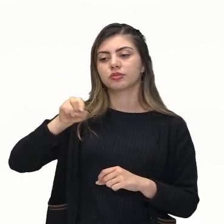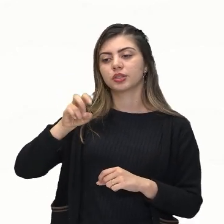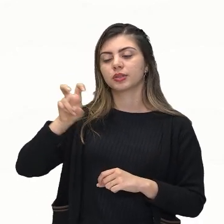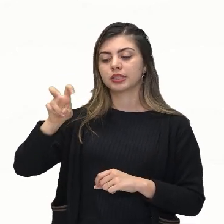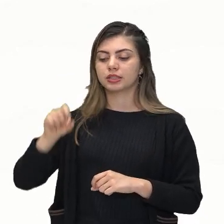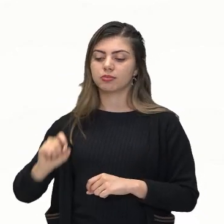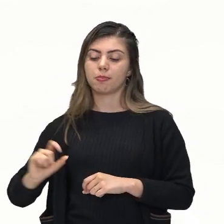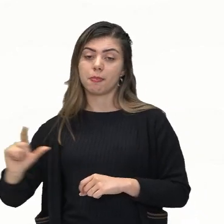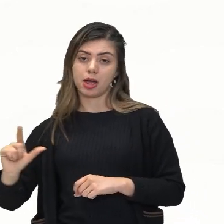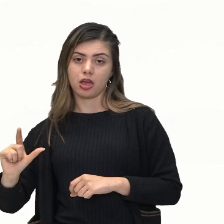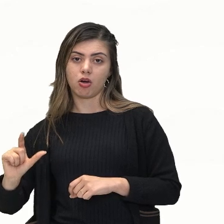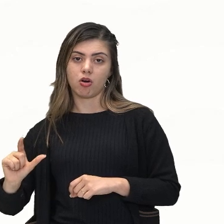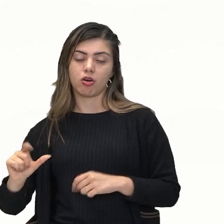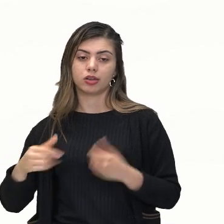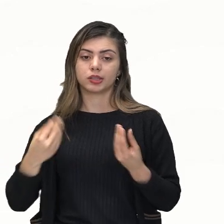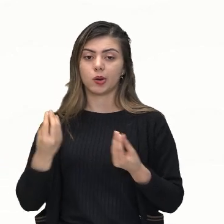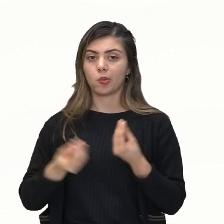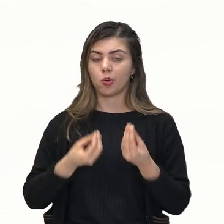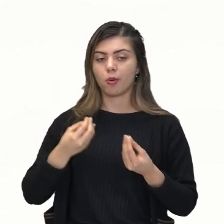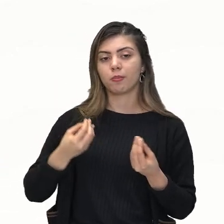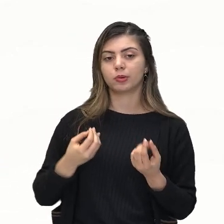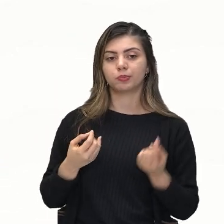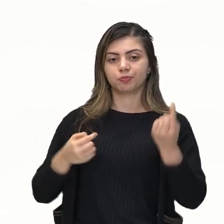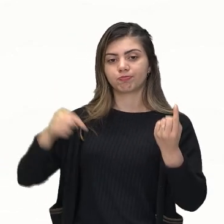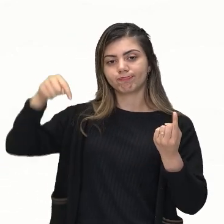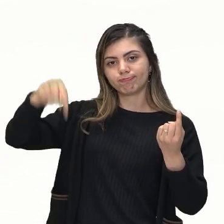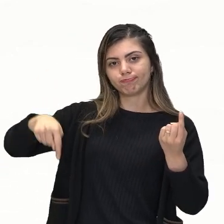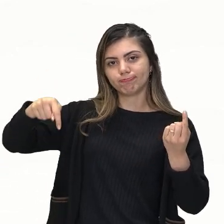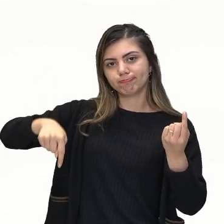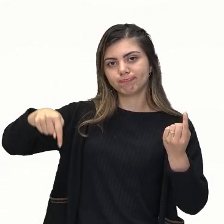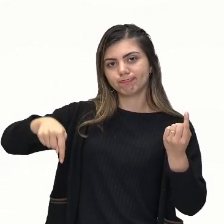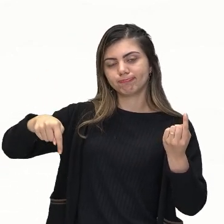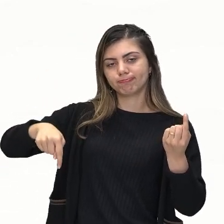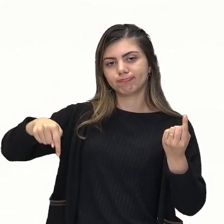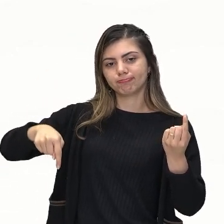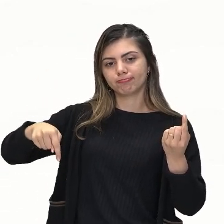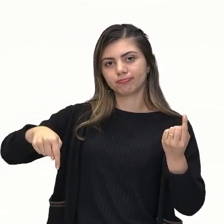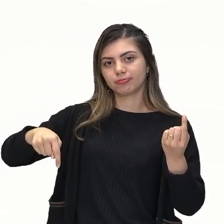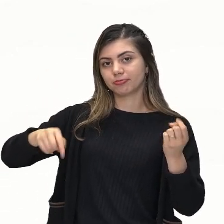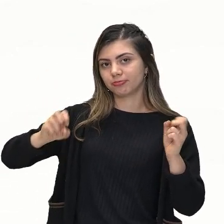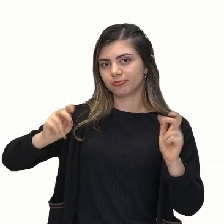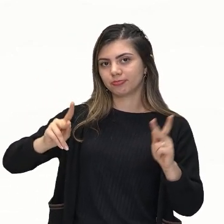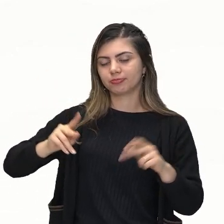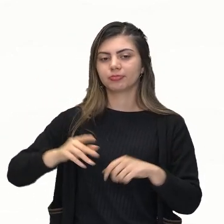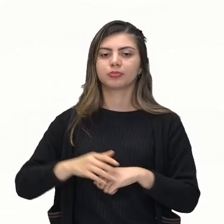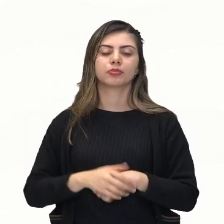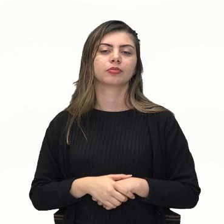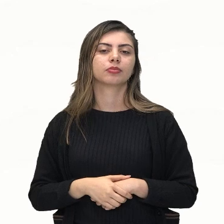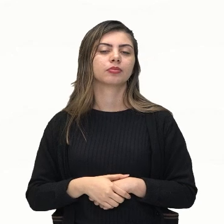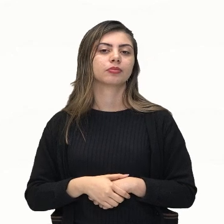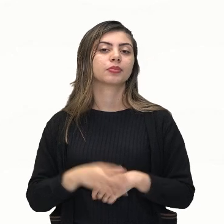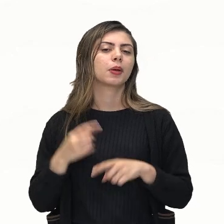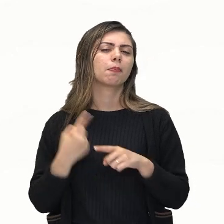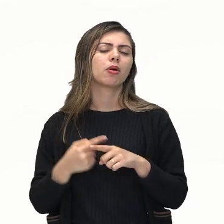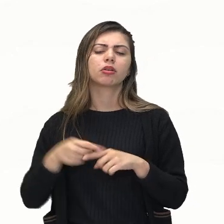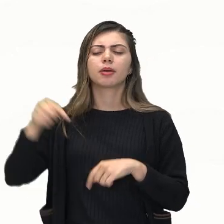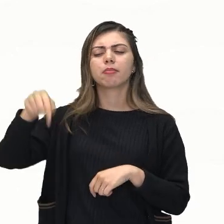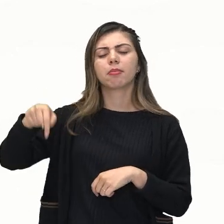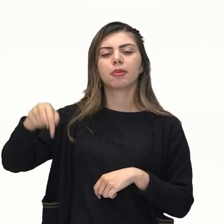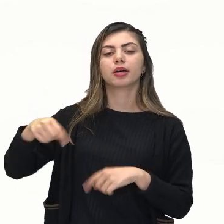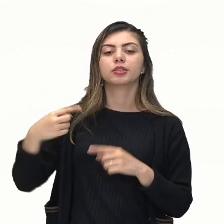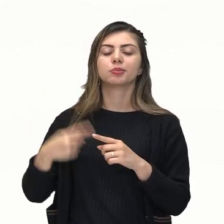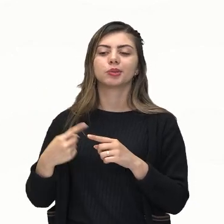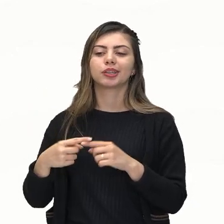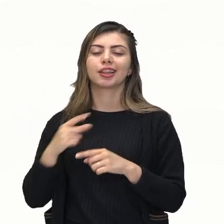eu coloco a ponta da seta para baixo. Tudo bem? Por quê? Porque eu vou colocar a